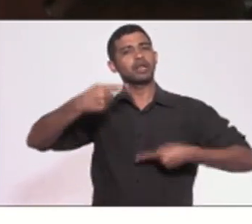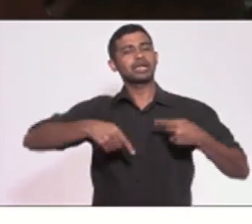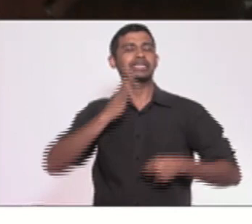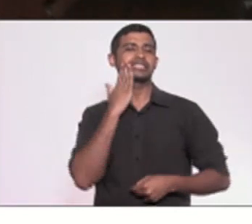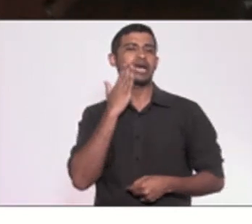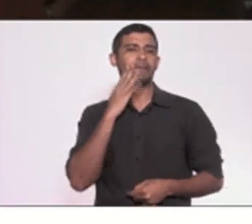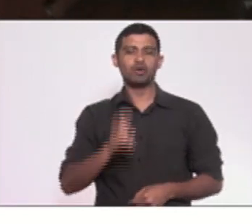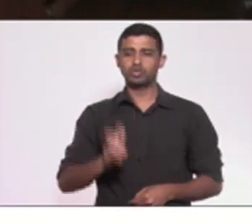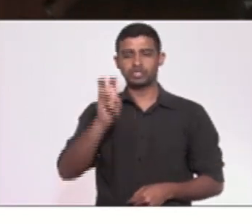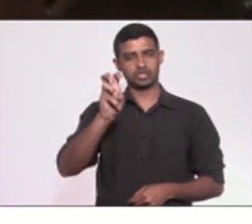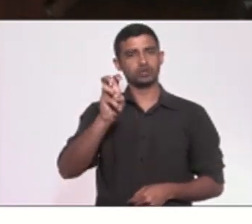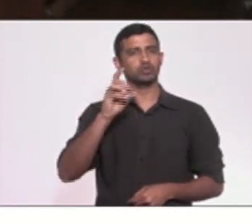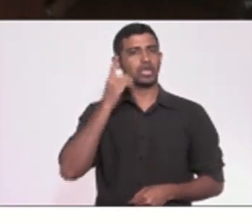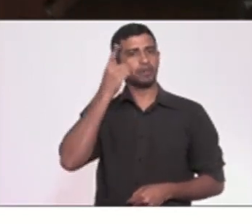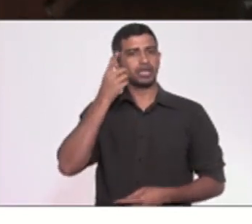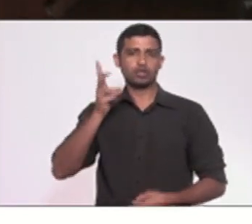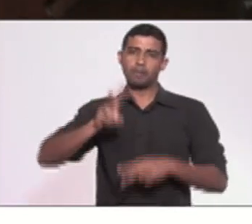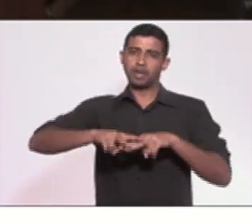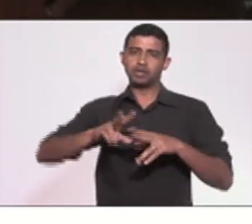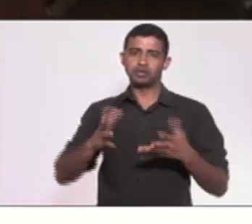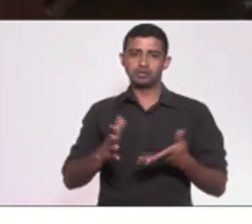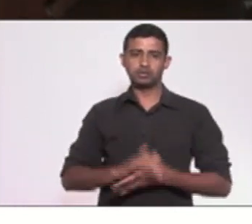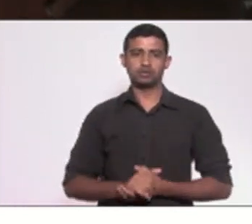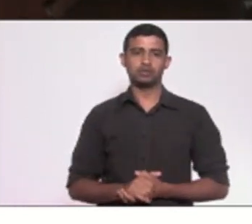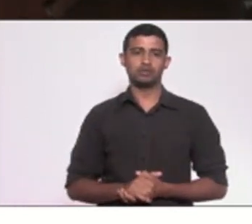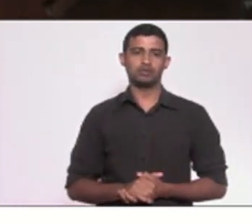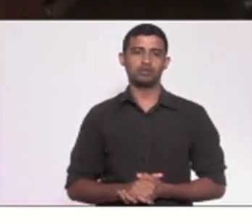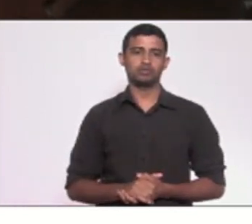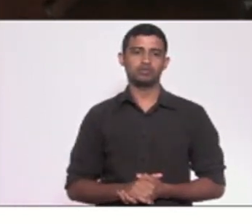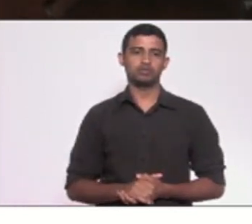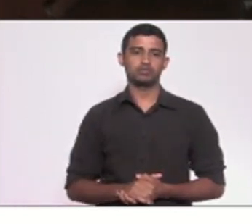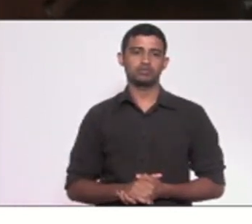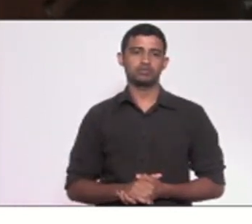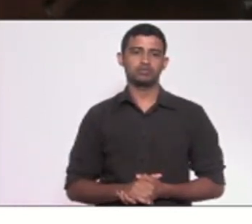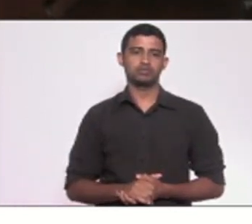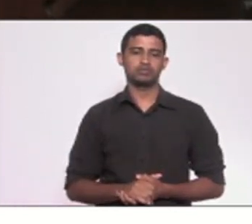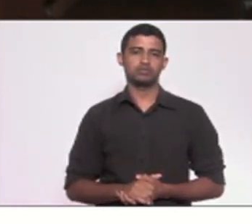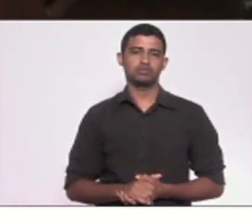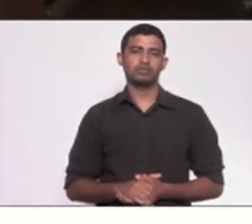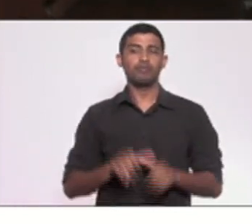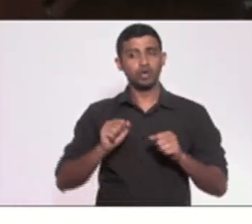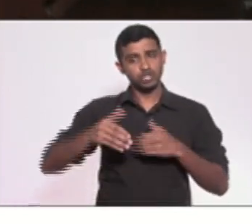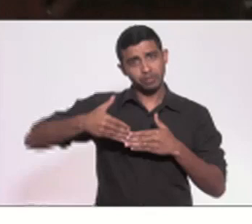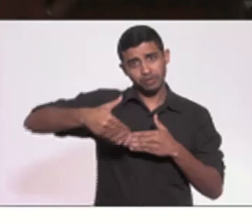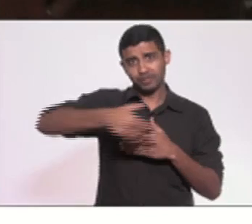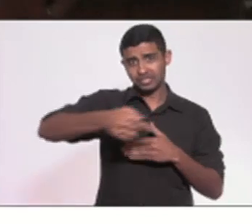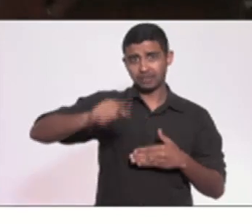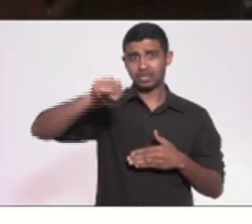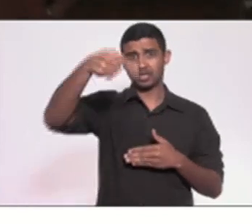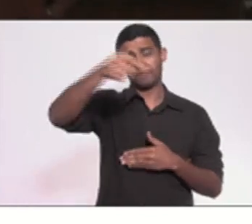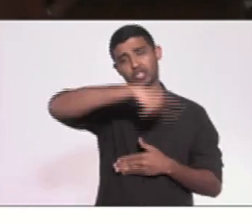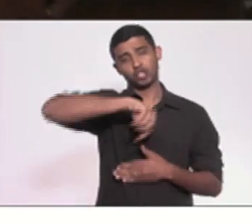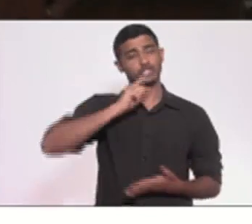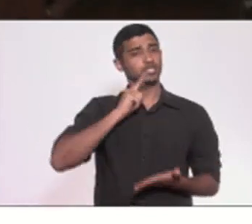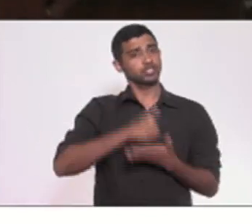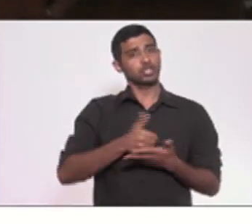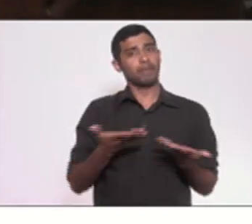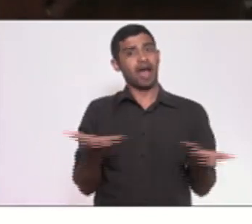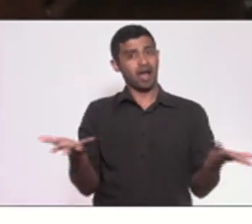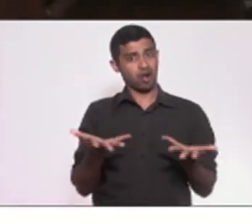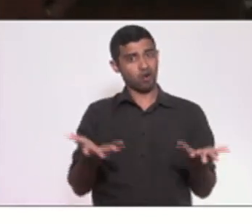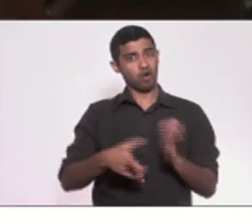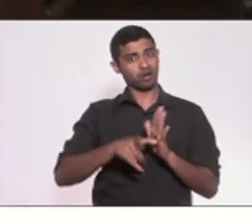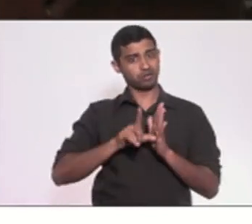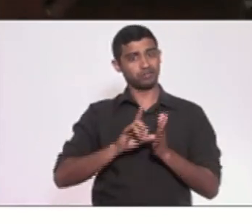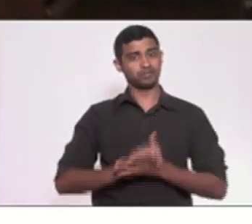cinco, porque seríamos inevitavelmente provocados na próxima semana para assim o fazer. Então, eu